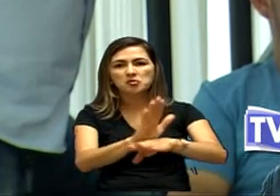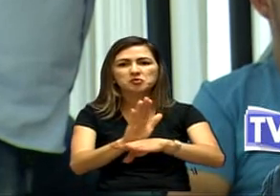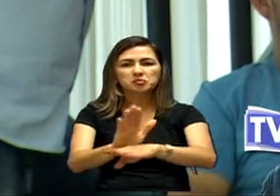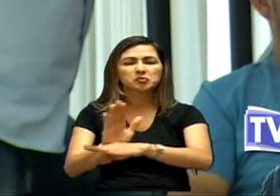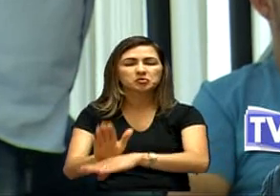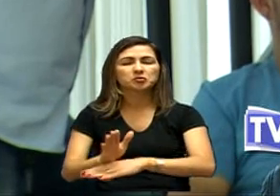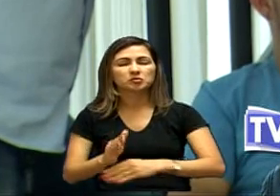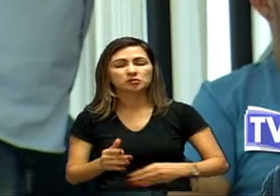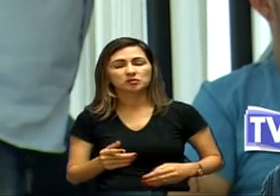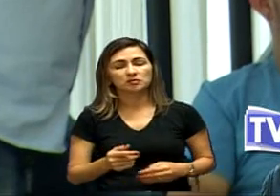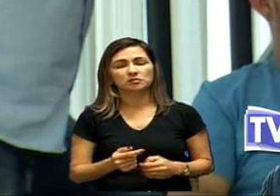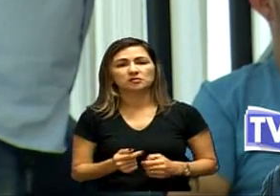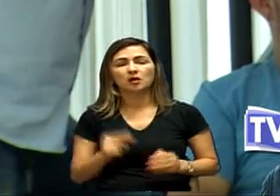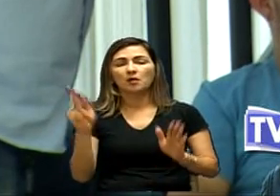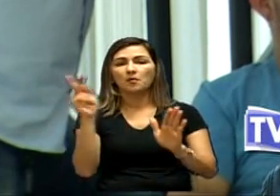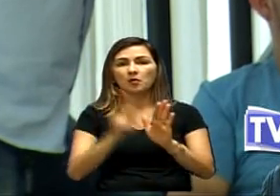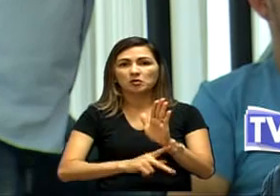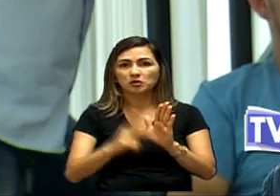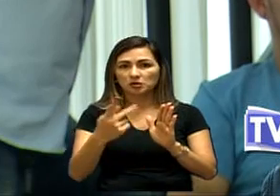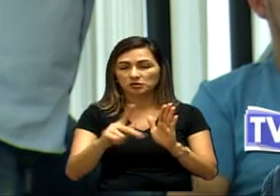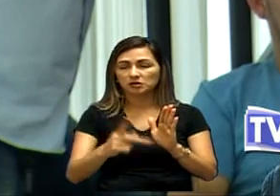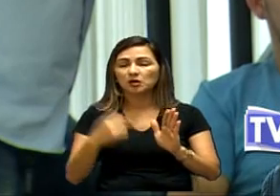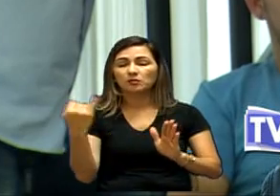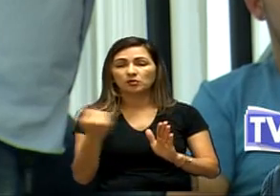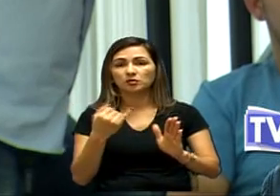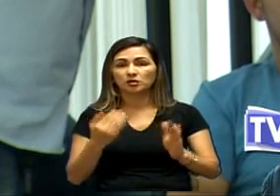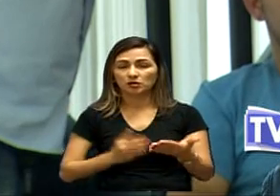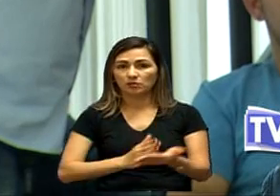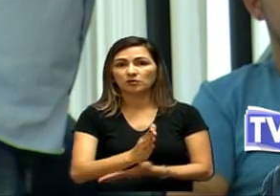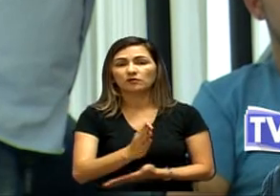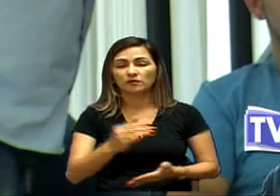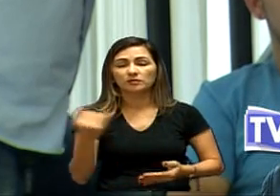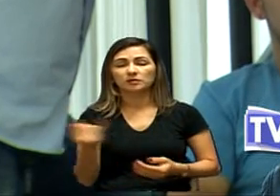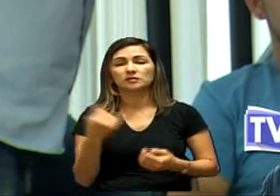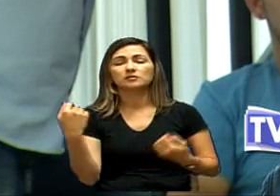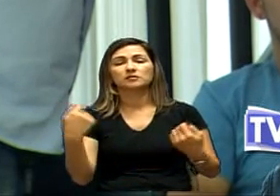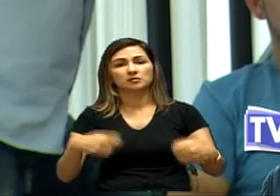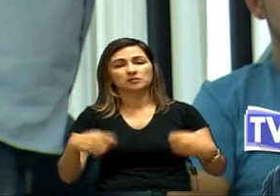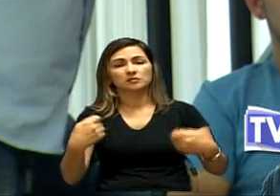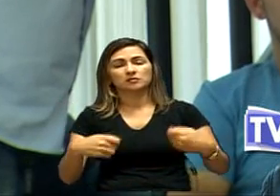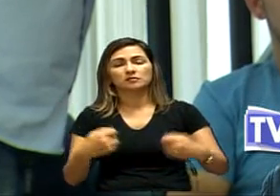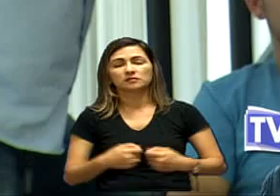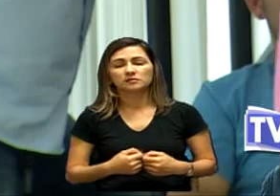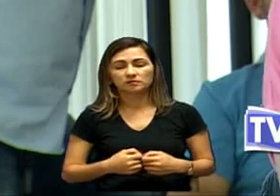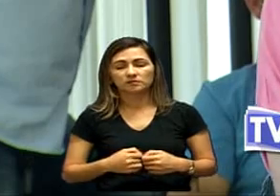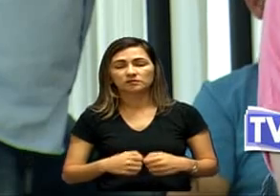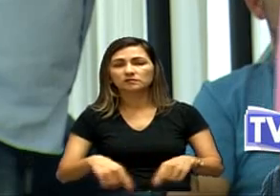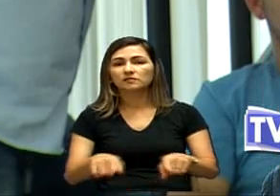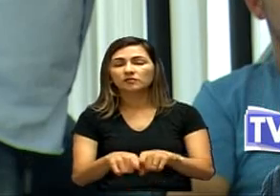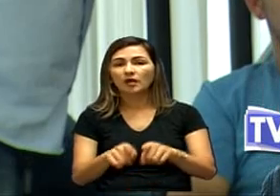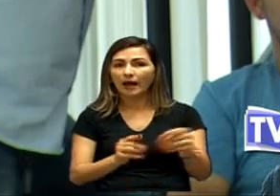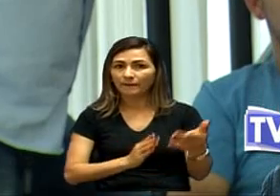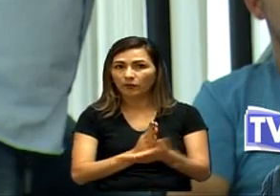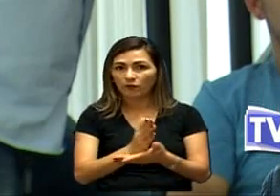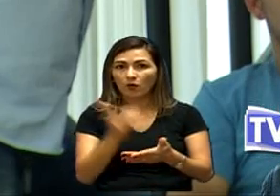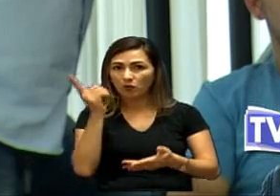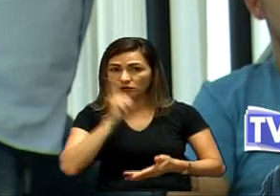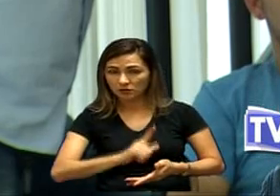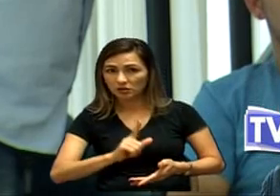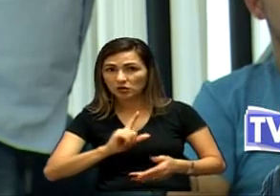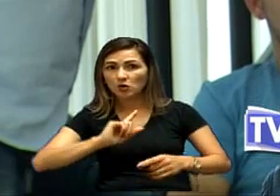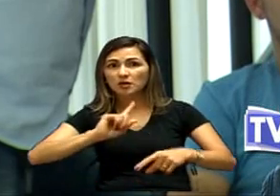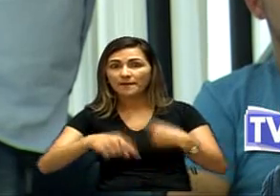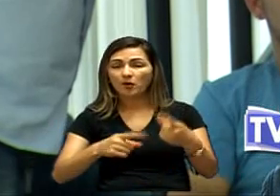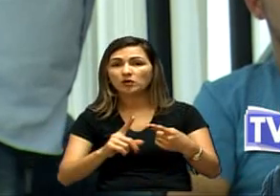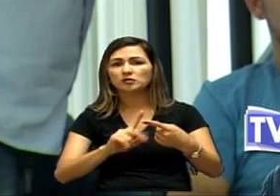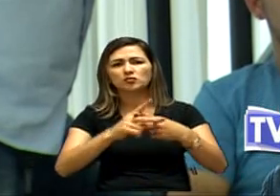eu faço aí, só tenho essa preocupação que haja manutenção, né? Porque tem várias coisas, a prefeitura são instaladas, depois